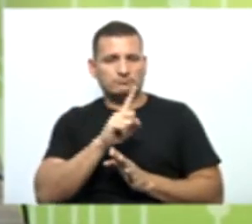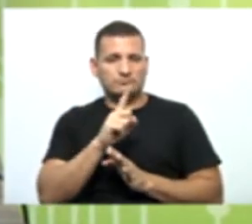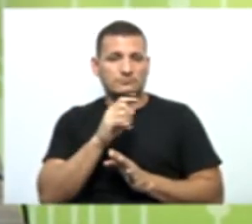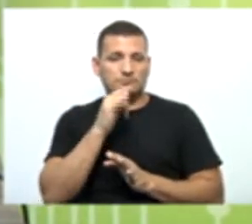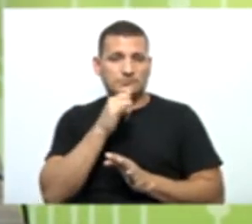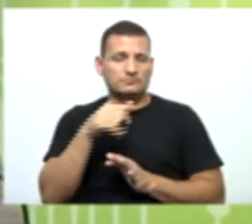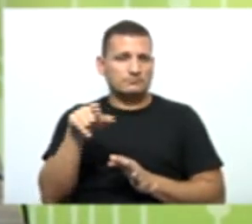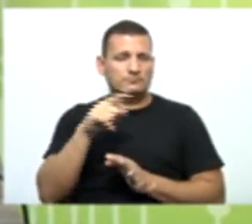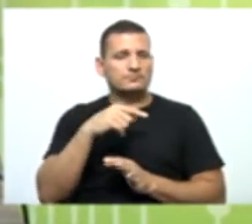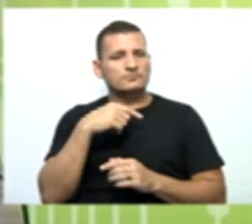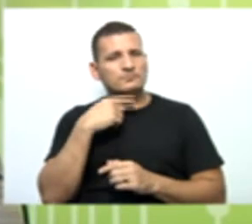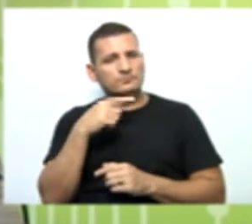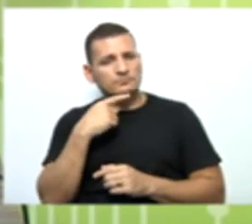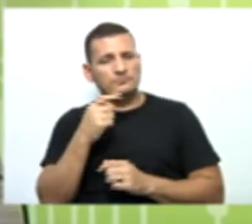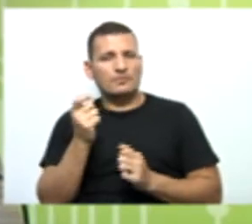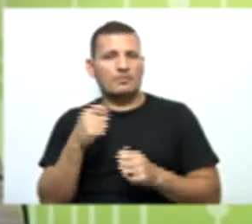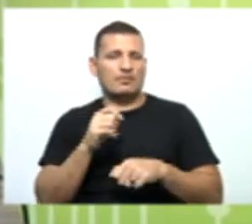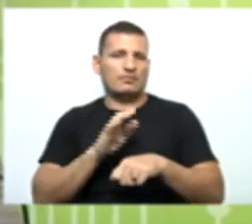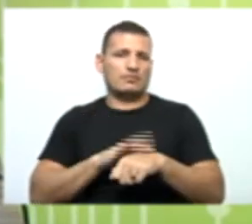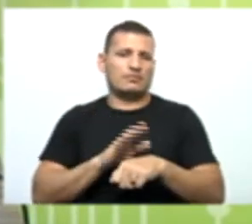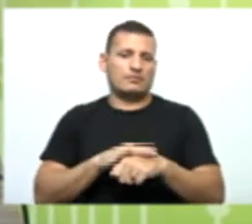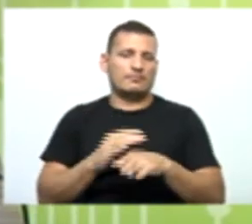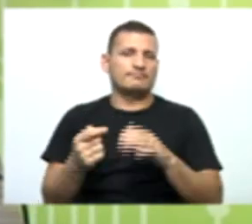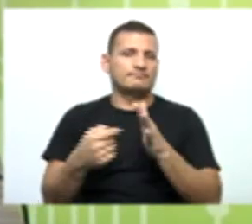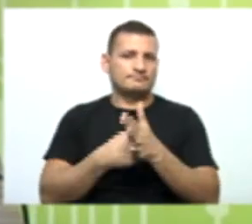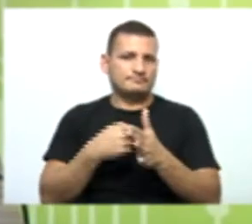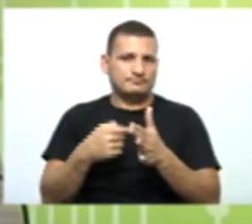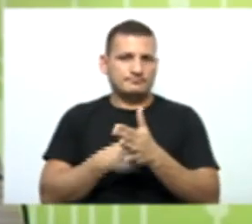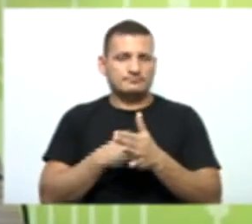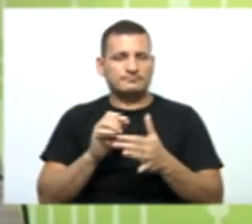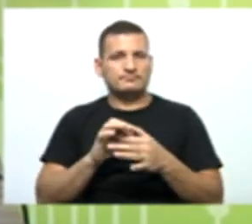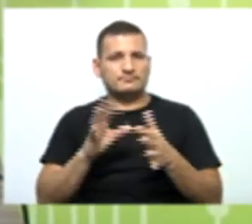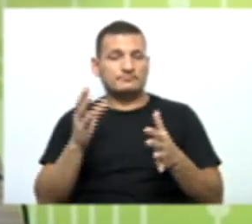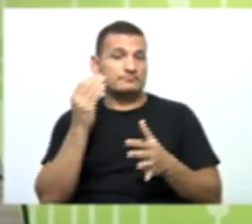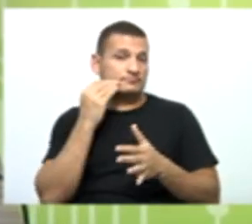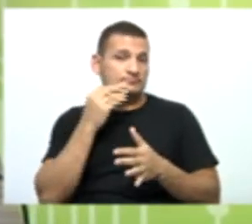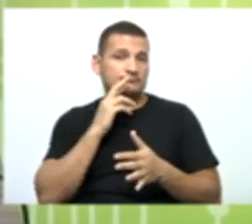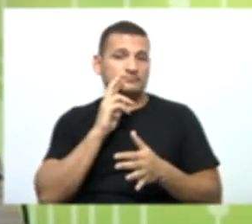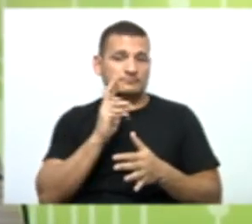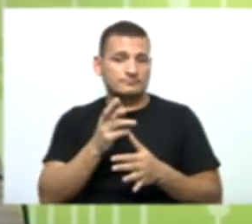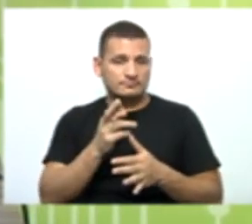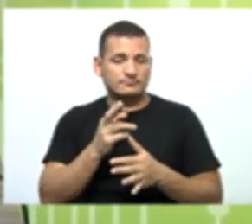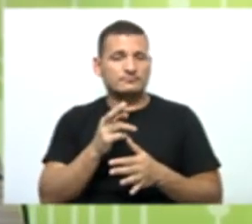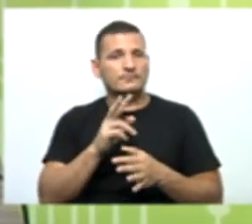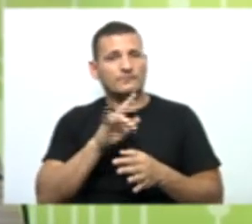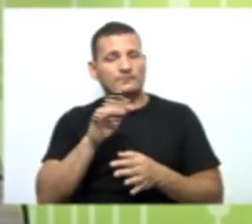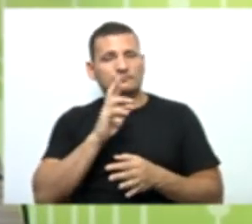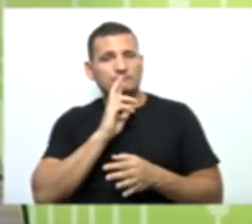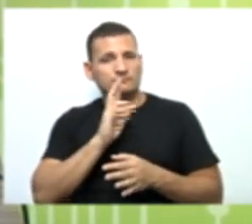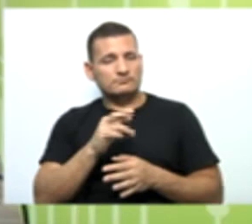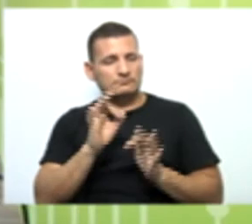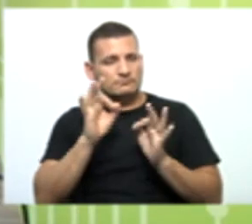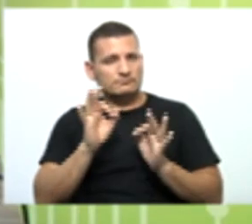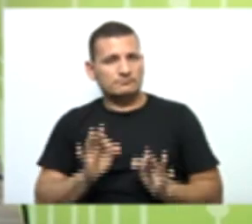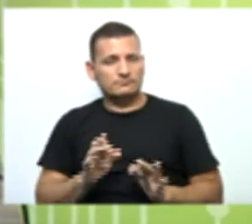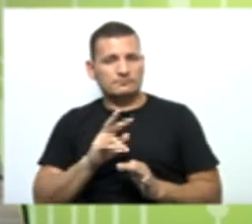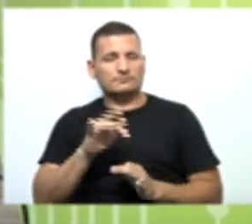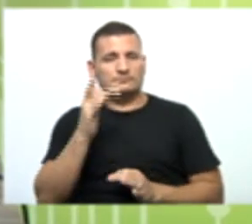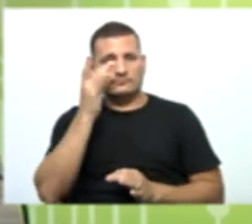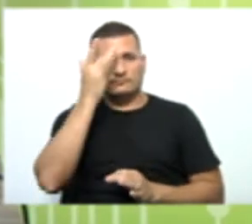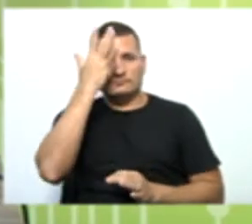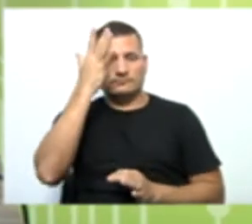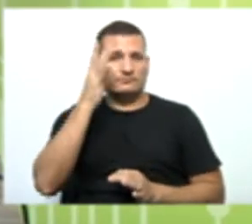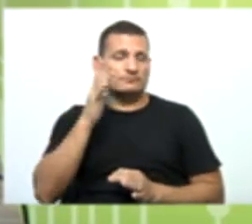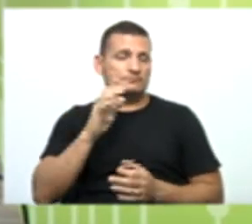você ficou com dúvida, ainda dá tempo de mandar a sua dúvida aqui para a gente tentar responder. A gente vai responder, pode ter certeza, vai facilitar na